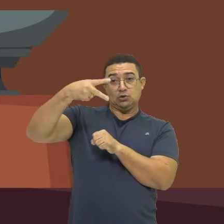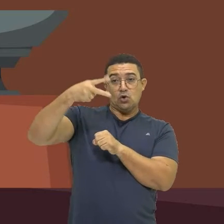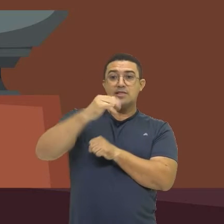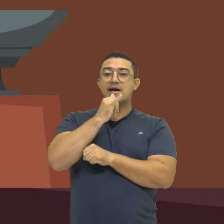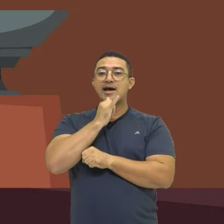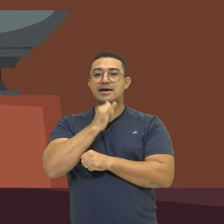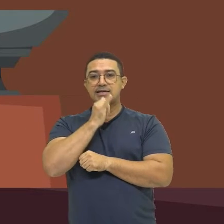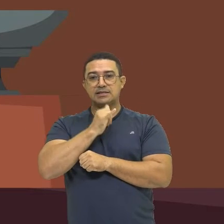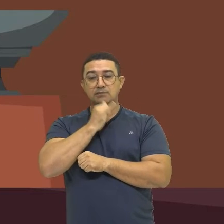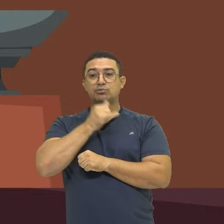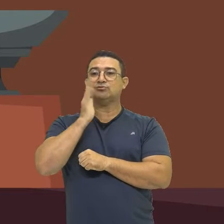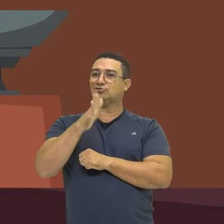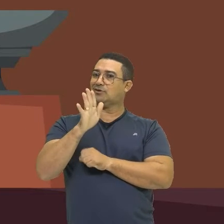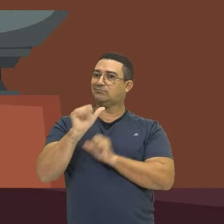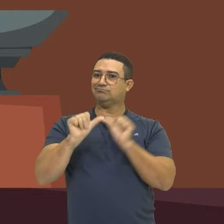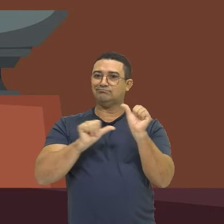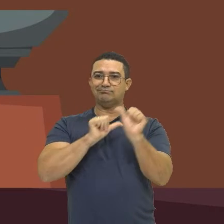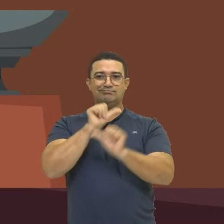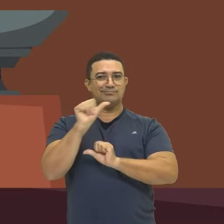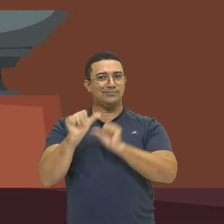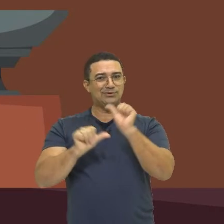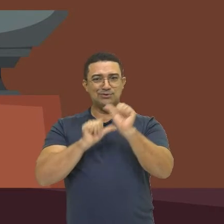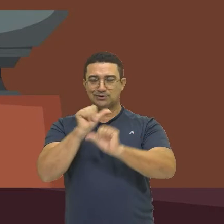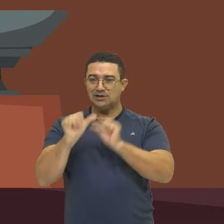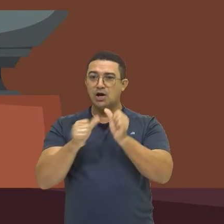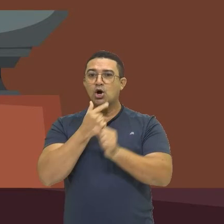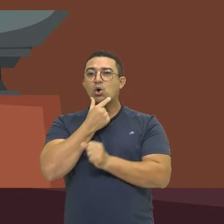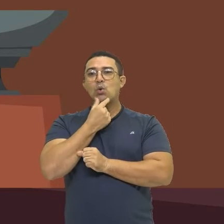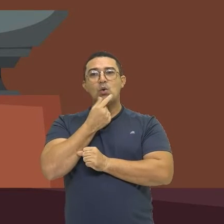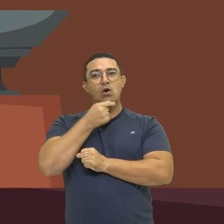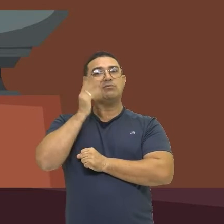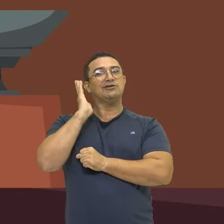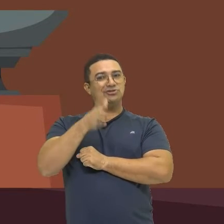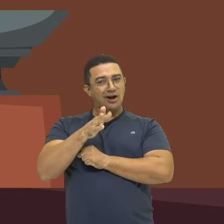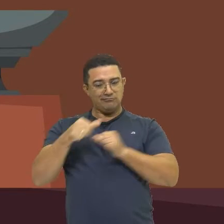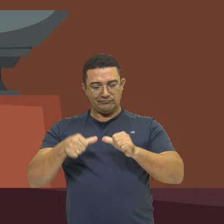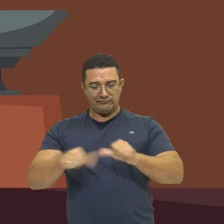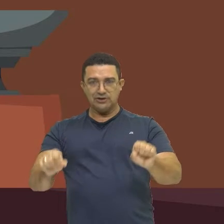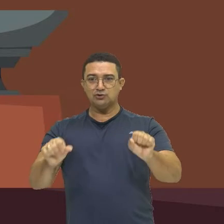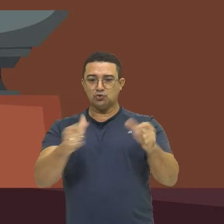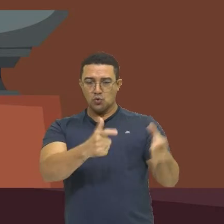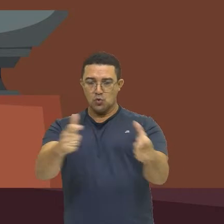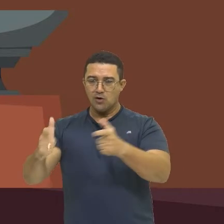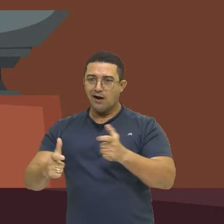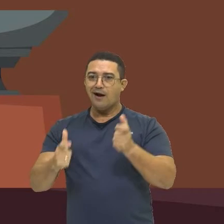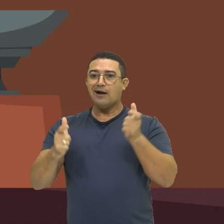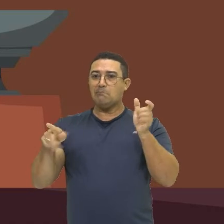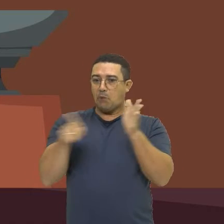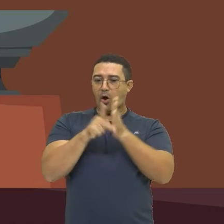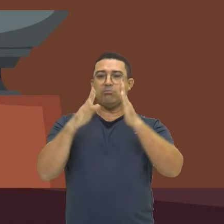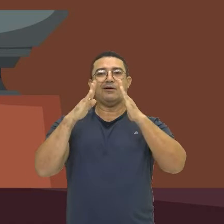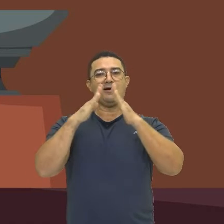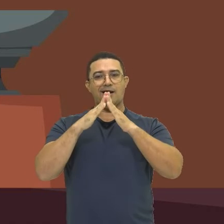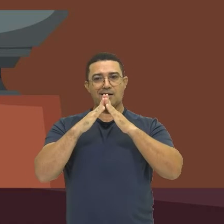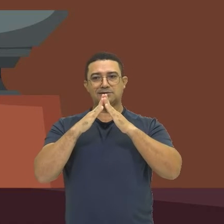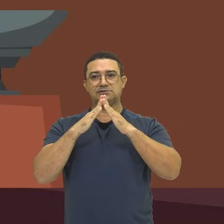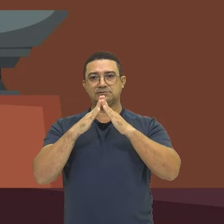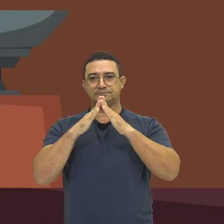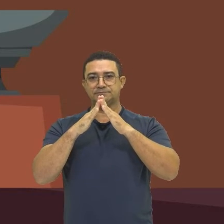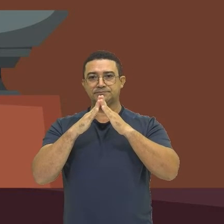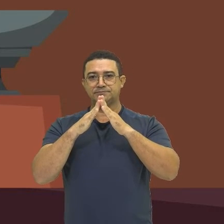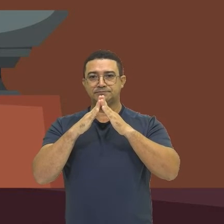Neolítico, já muda. O homem aqui já tem uma residência, certo? Ele já tem uma